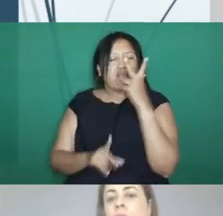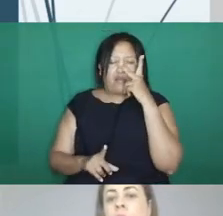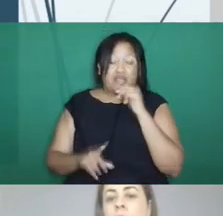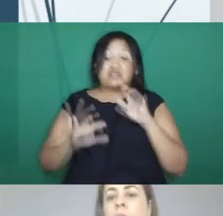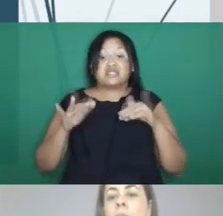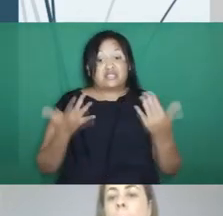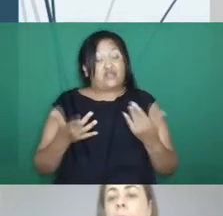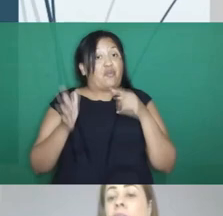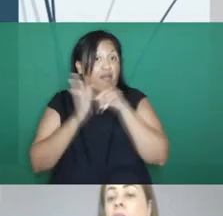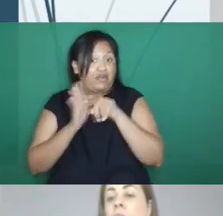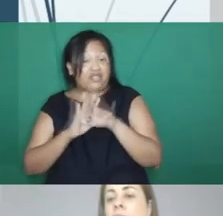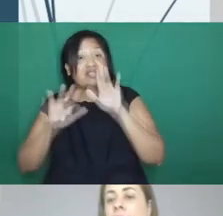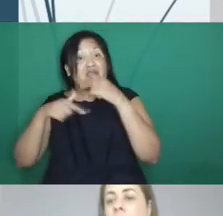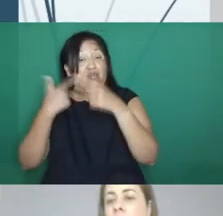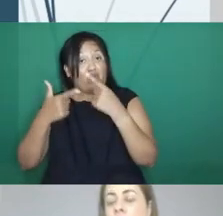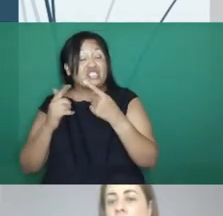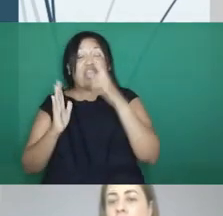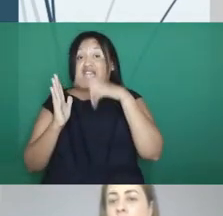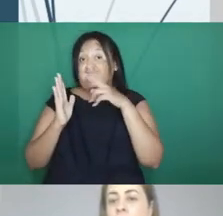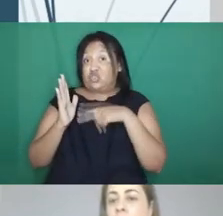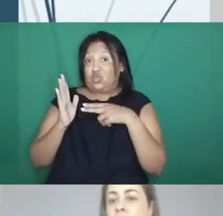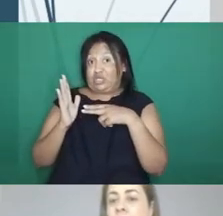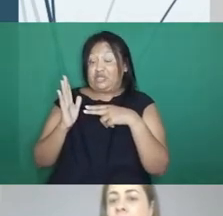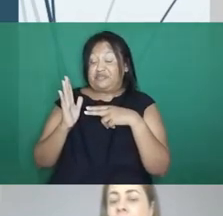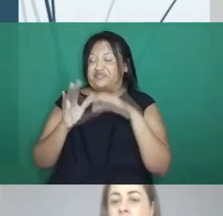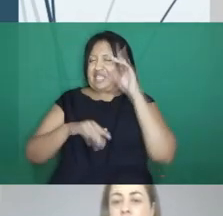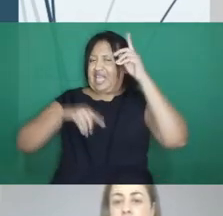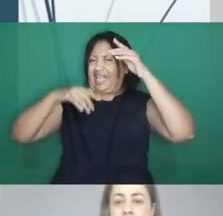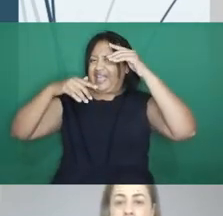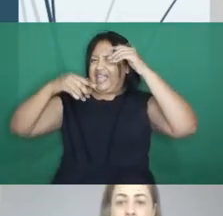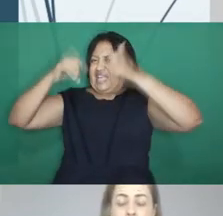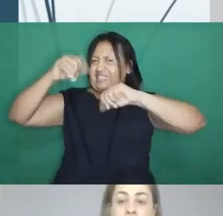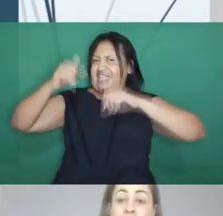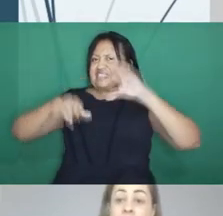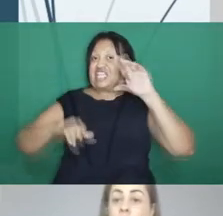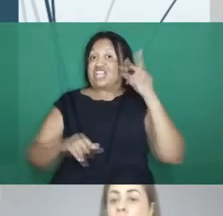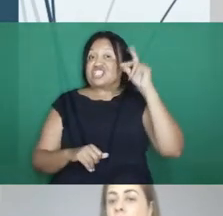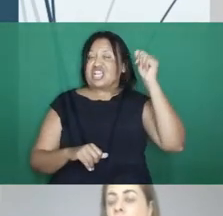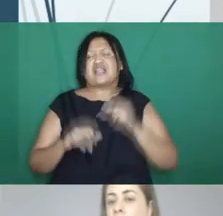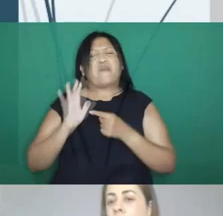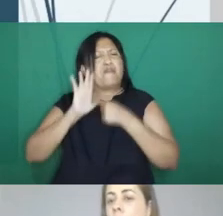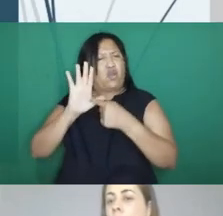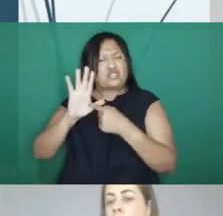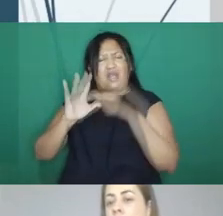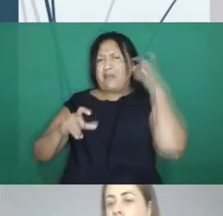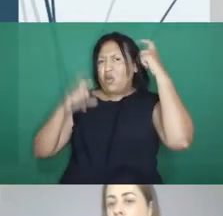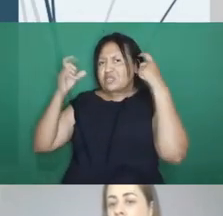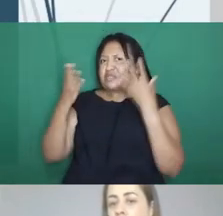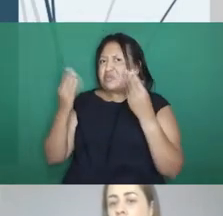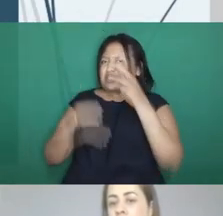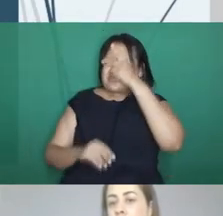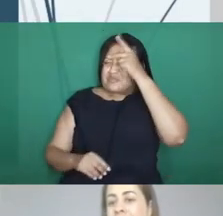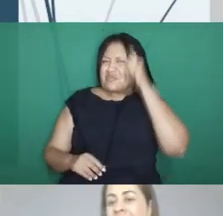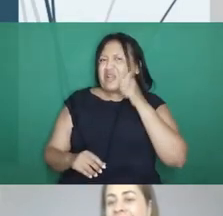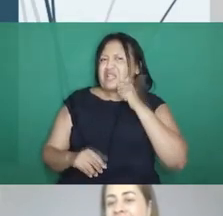questão após leitura em análise da charge podemos dizer que ela letra A ilustra preocupação constante de